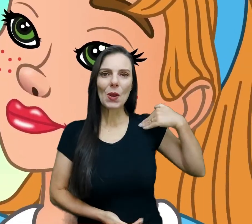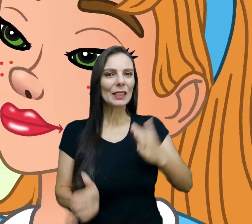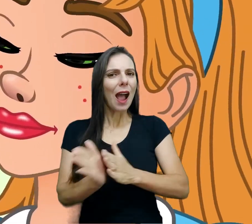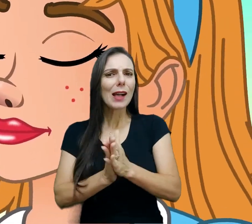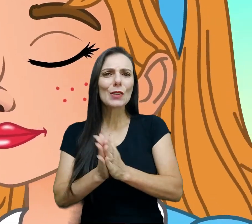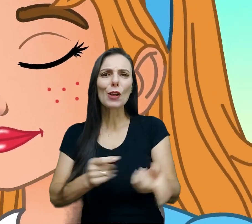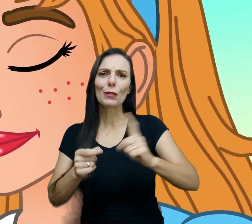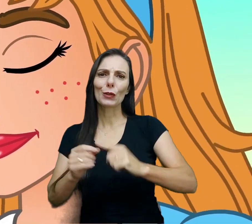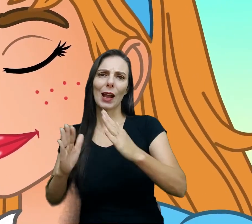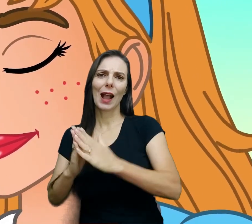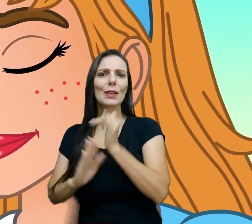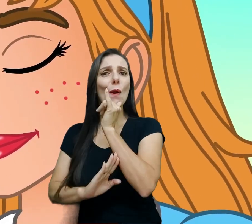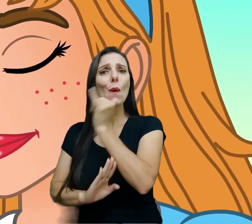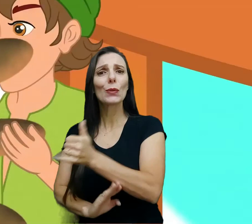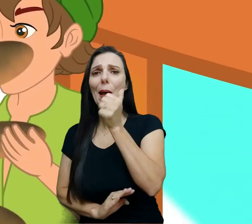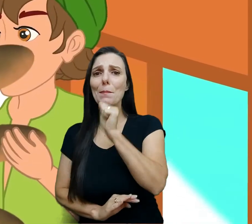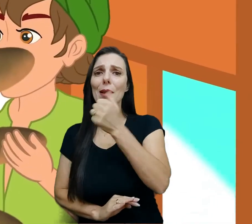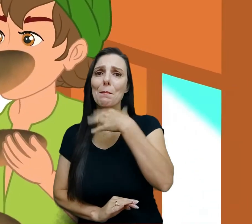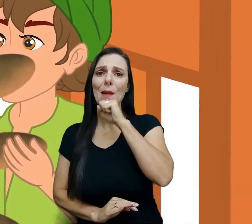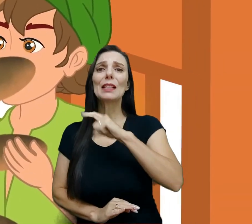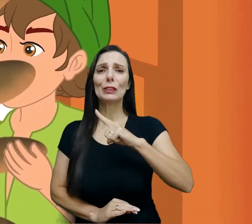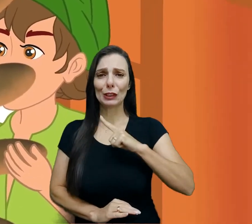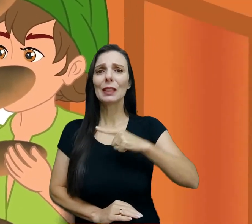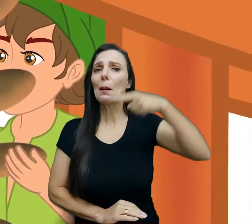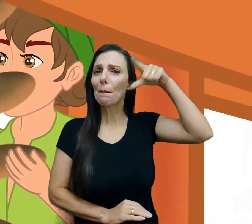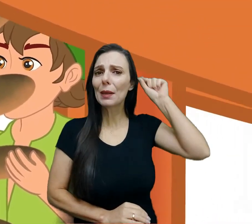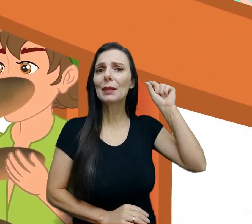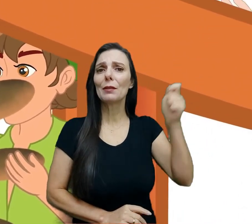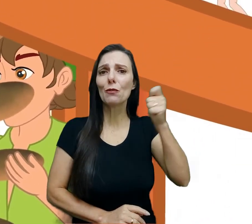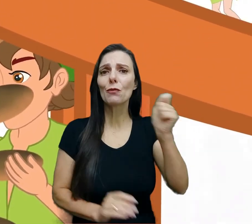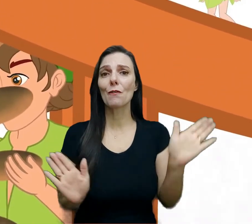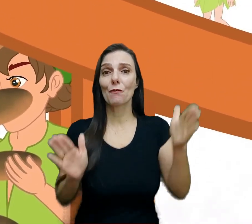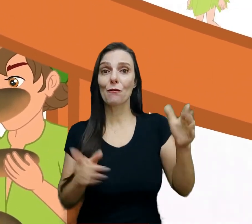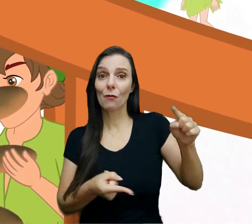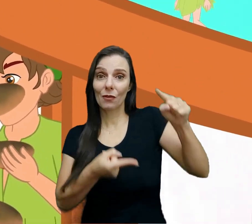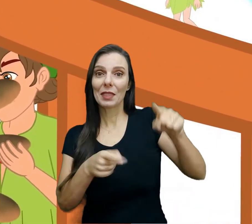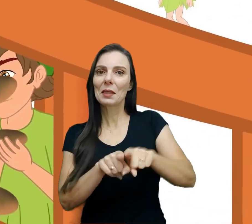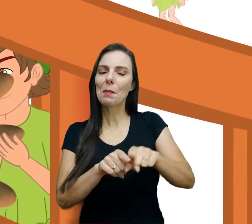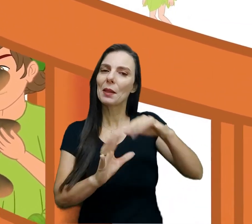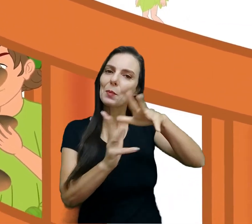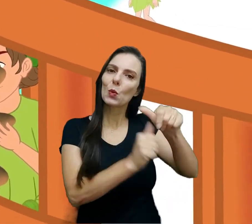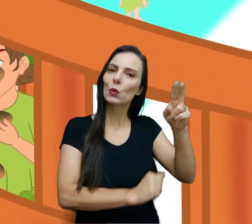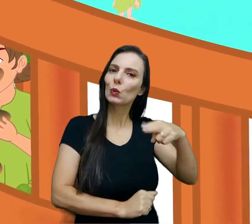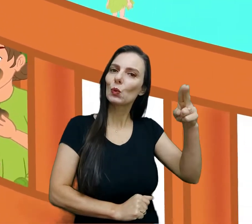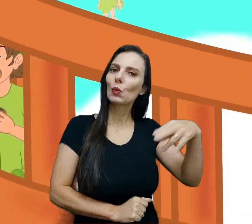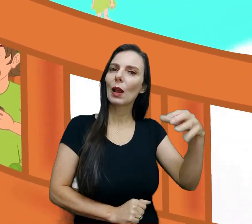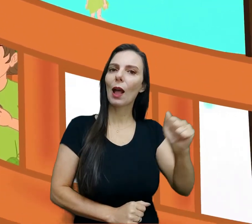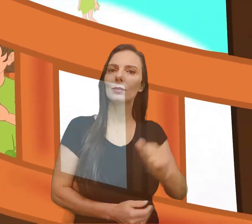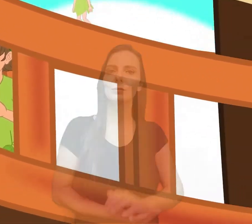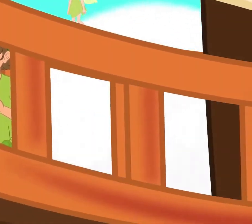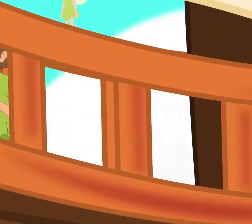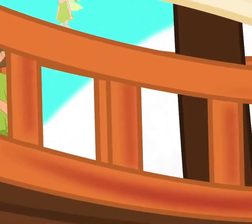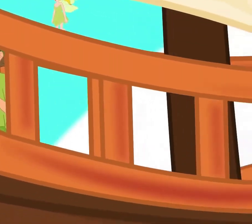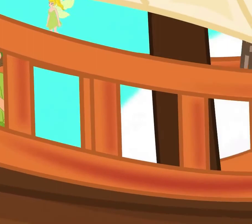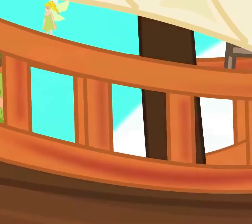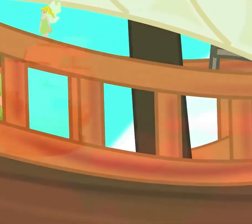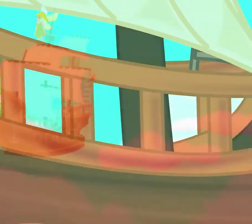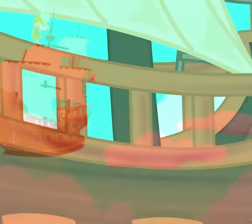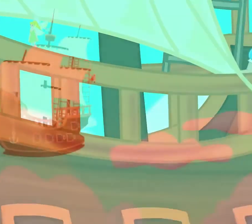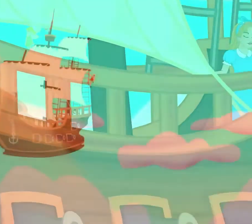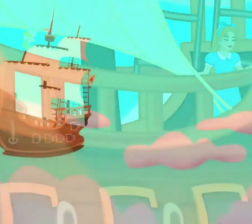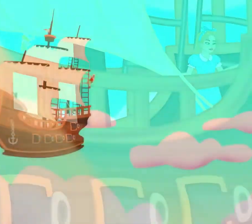Wendy estava ansiosa para chegar em casa e contar a seus pais sobre Peter, Tinkerbell e a Terra do Nunca.